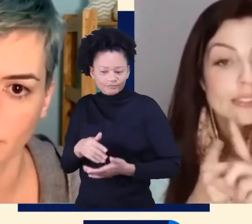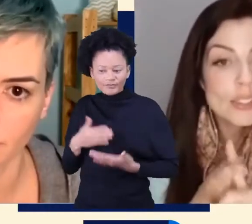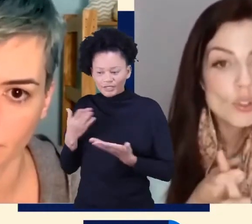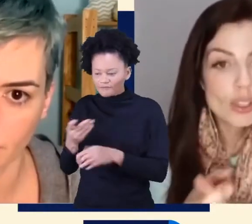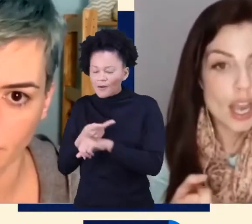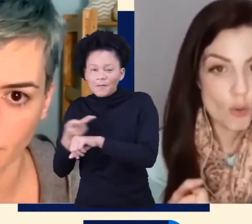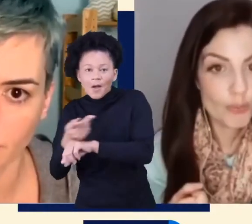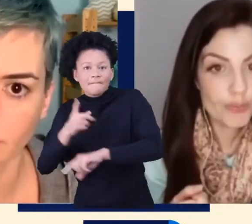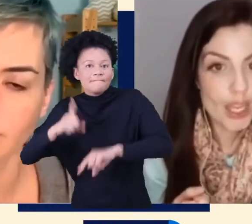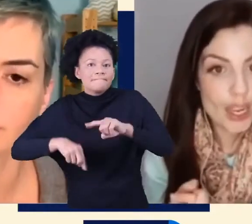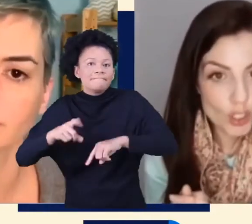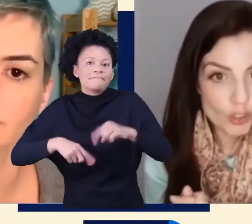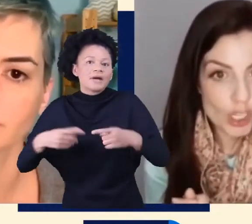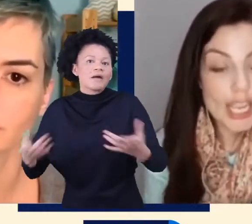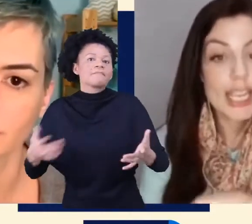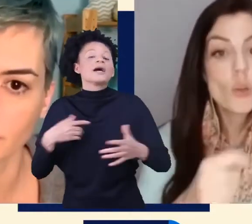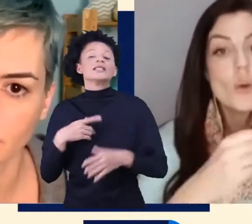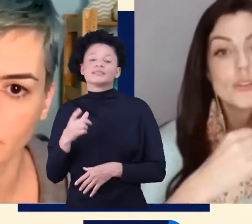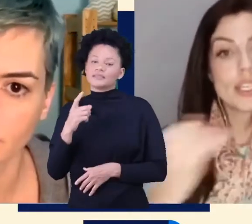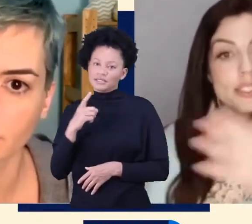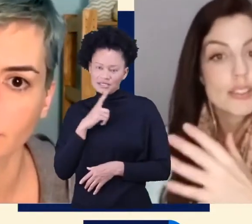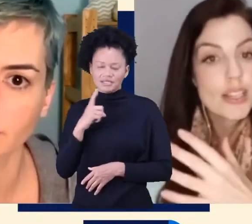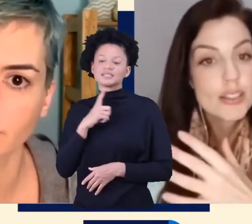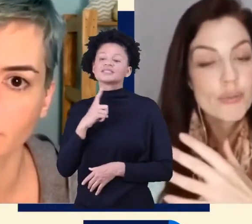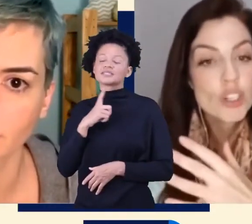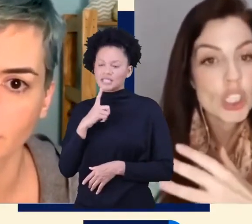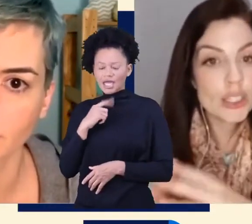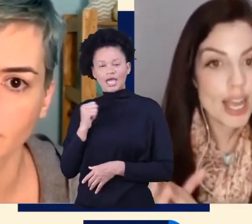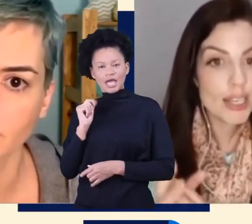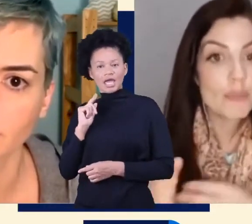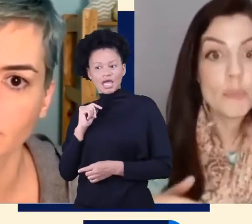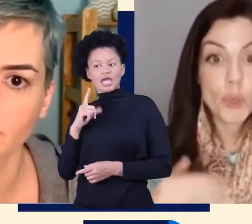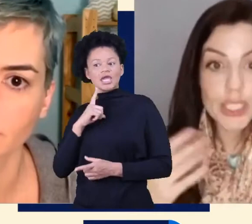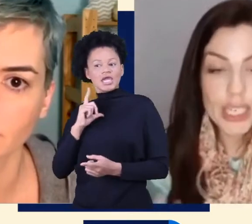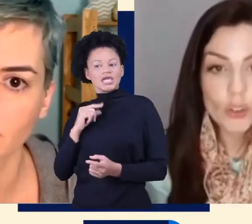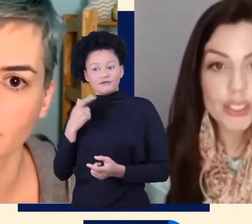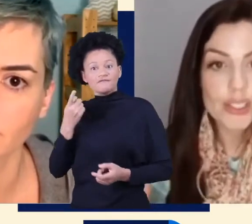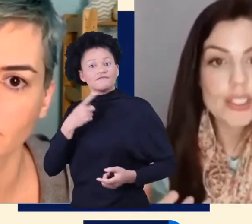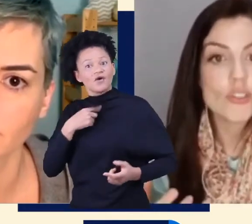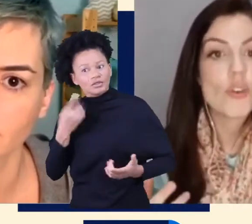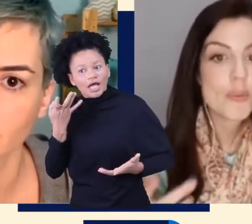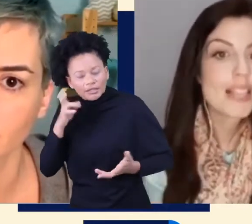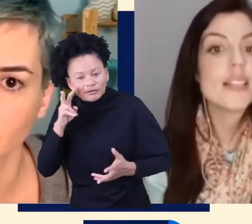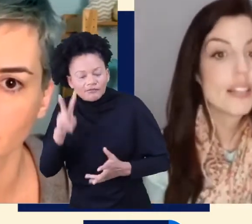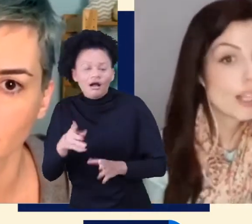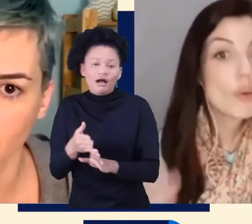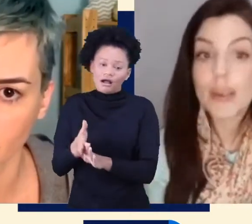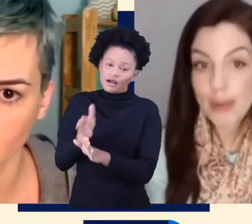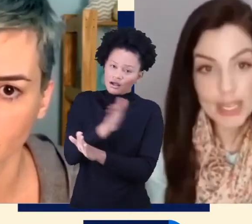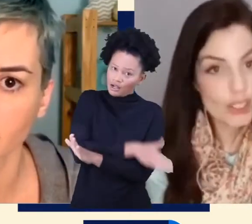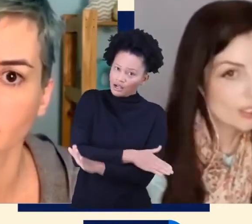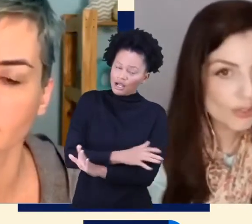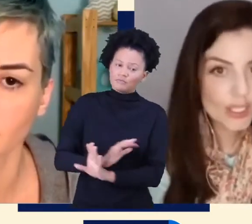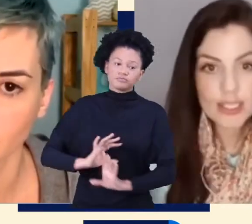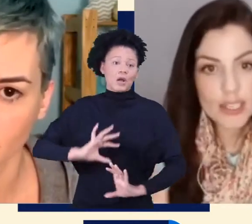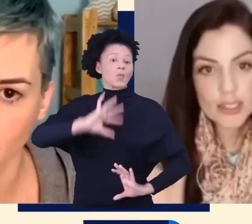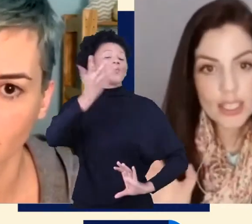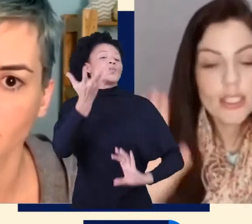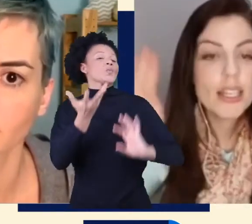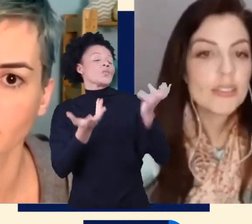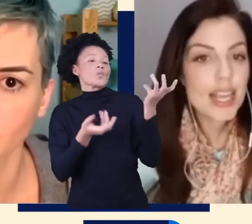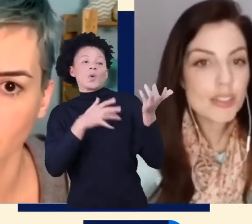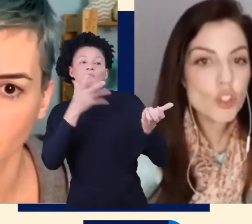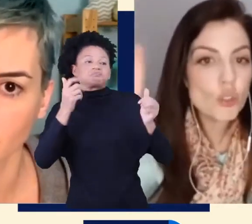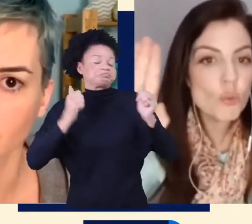forma intencional. Tá, gente? Enquanto que antes dessa faixa etária poderia acontecer de forma acidental, e na maioria das vezes é